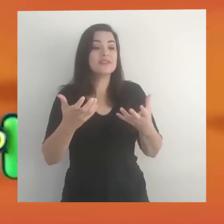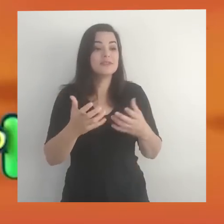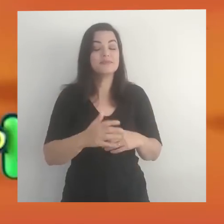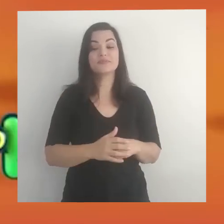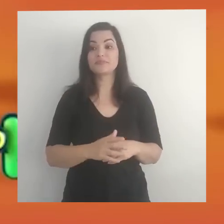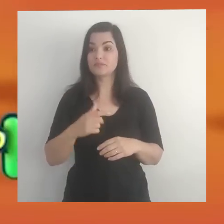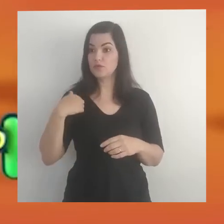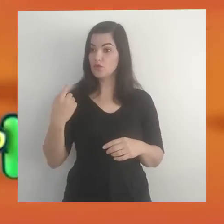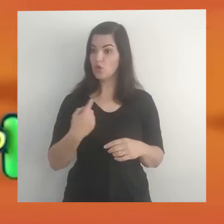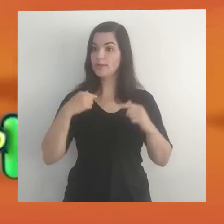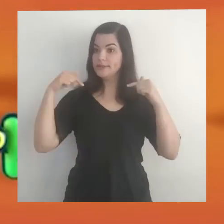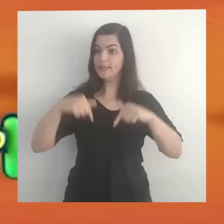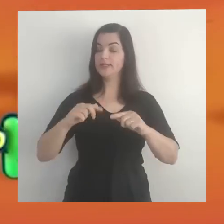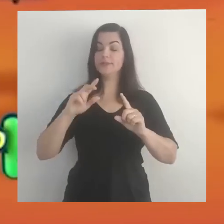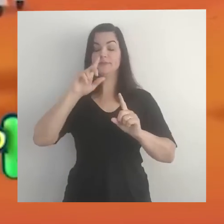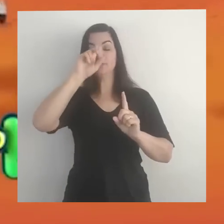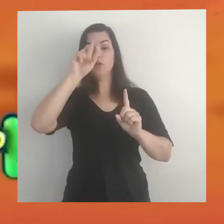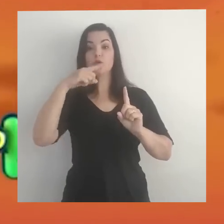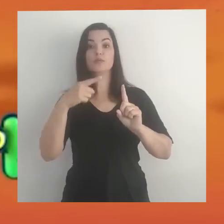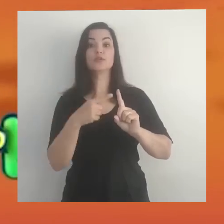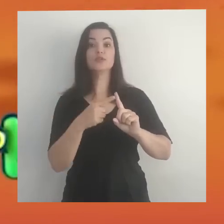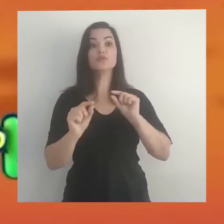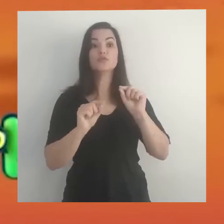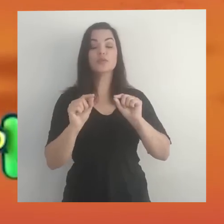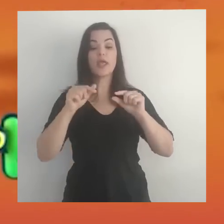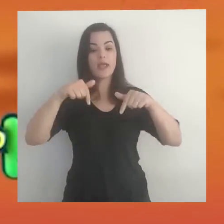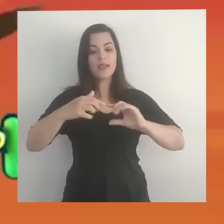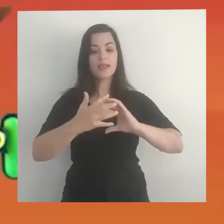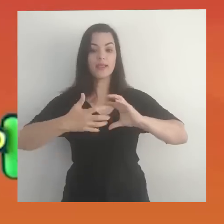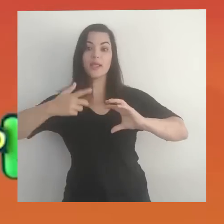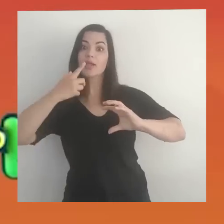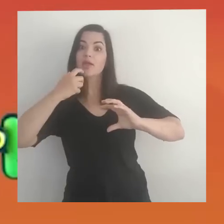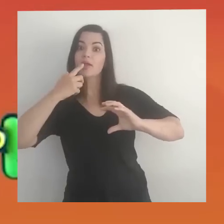nossa missão é descobrir se aqui em Marte tem água.